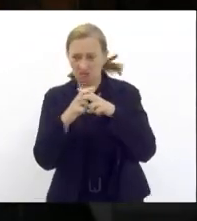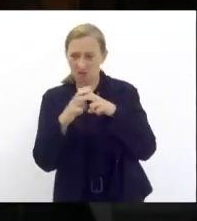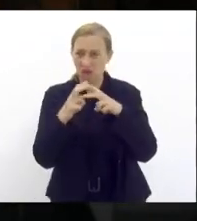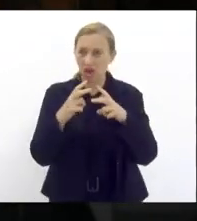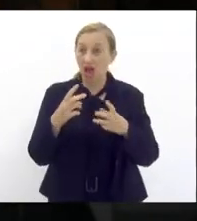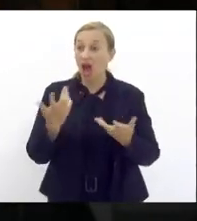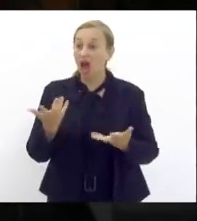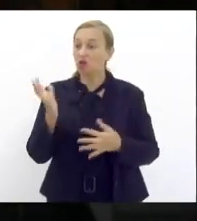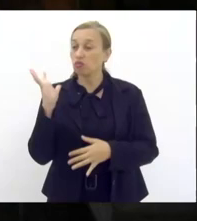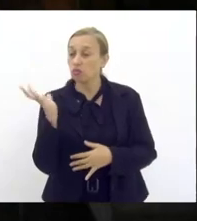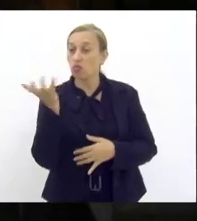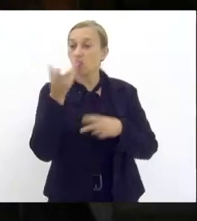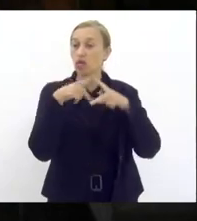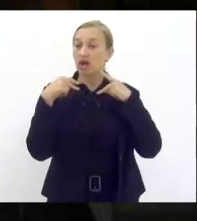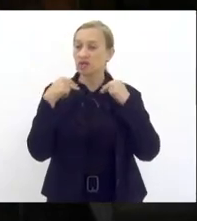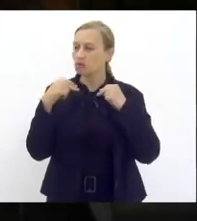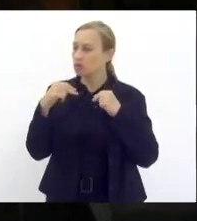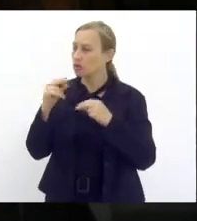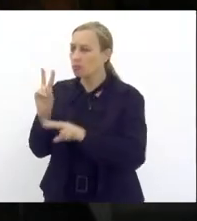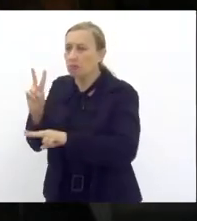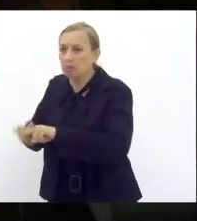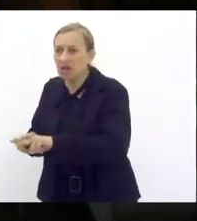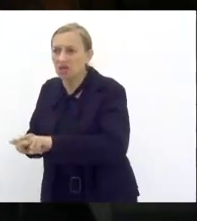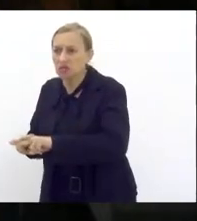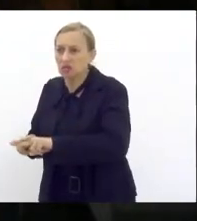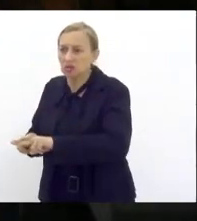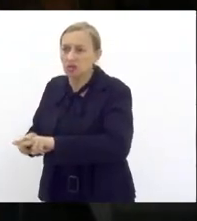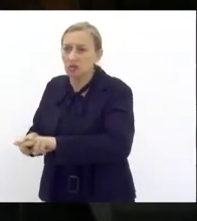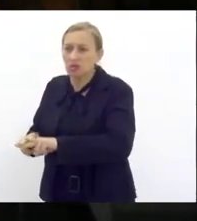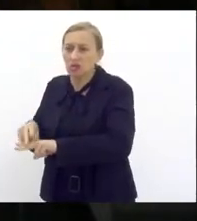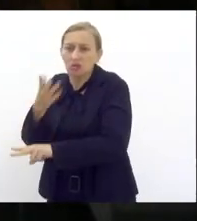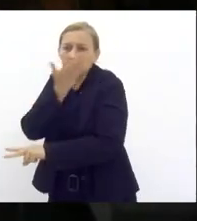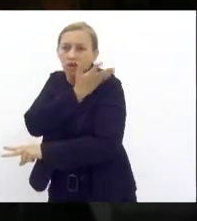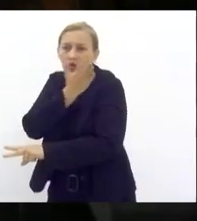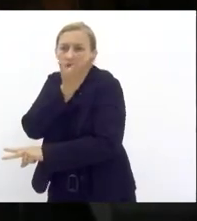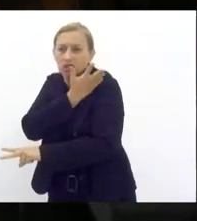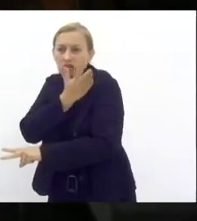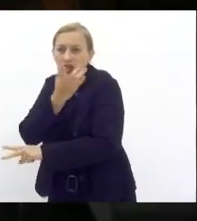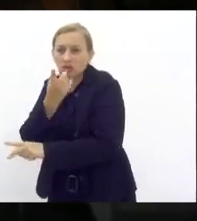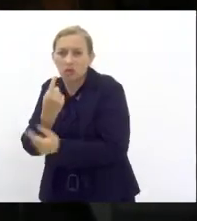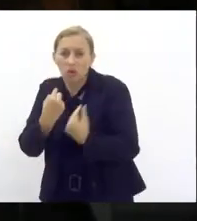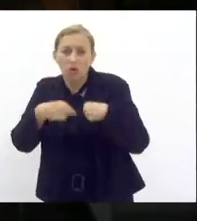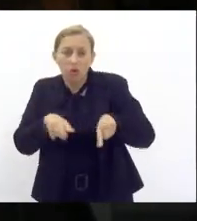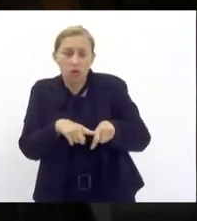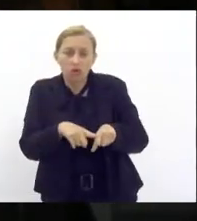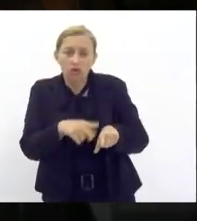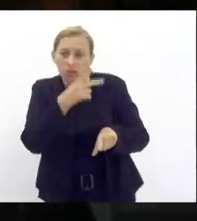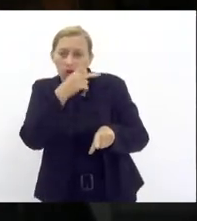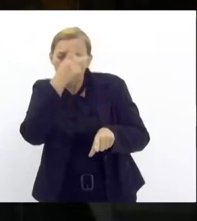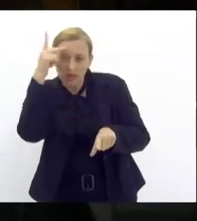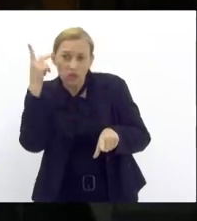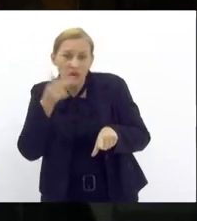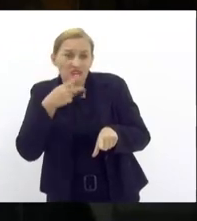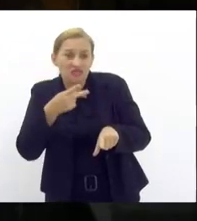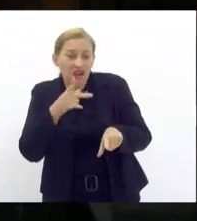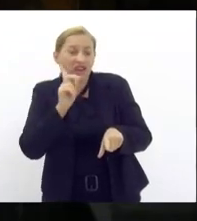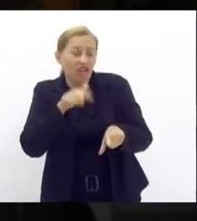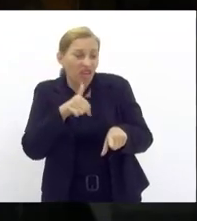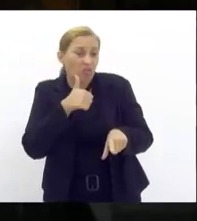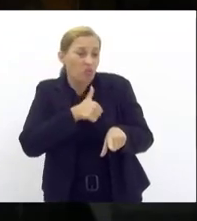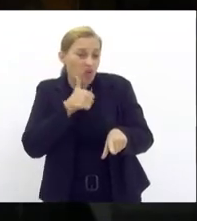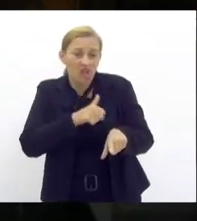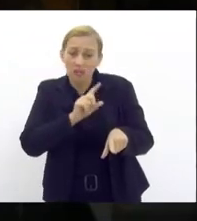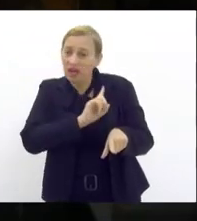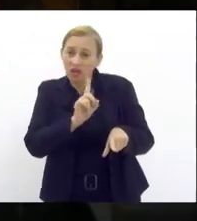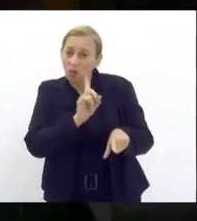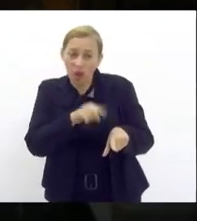por preconceito contra o cão, né? Diga-se aqui o que é difícil saber. Aí, beleza,